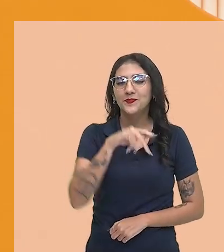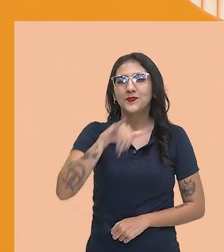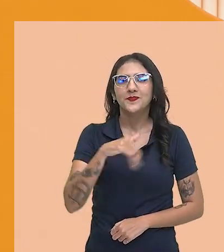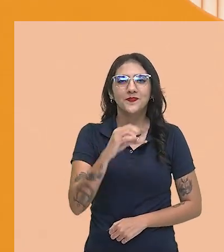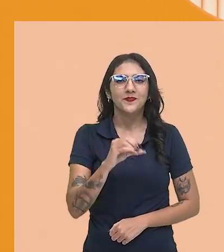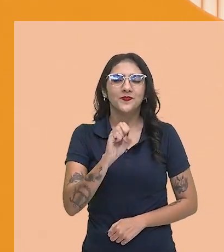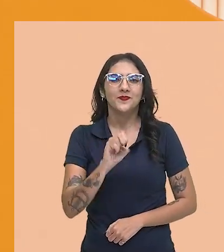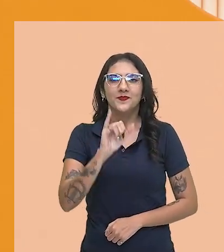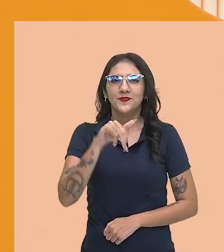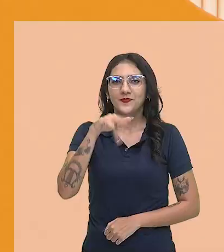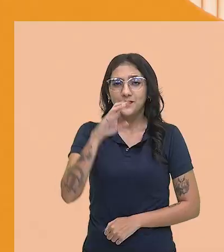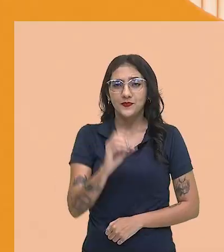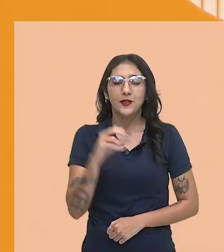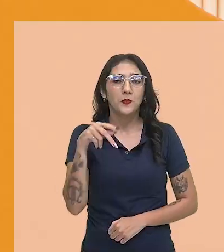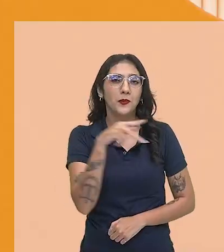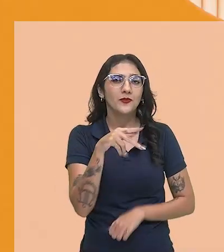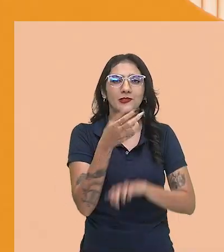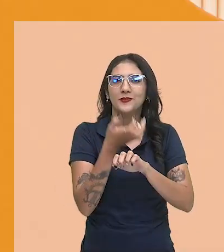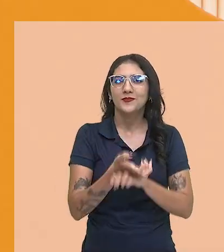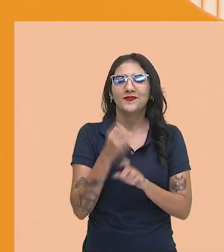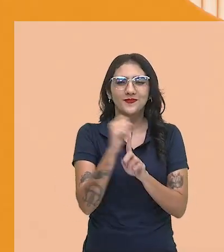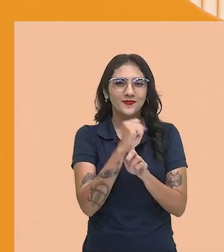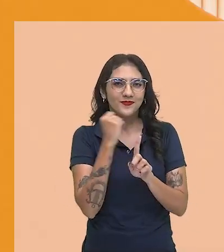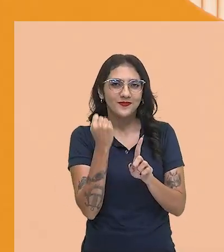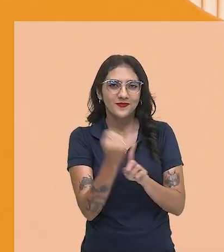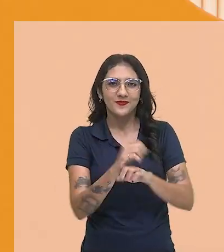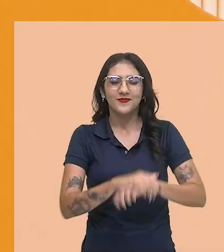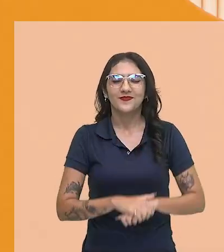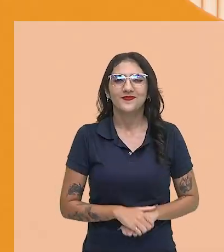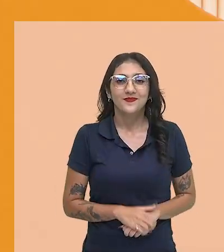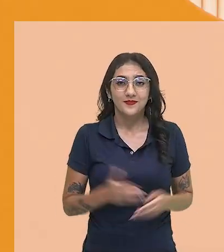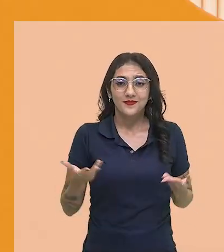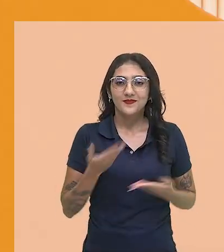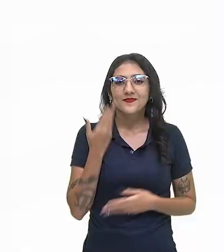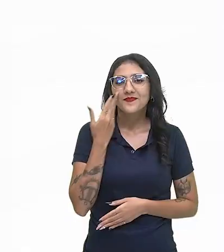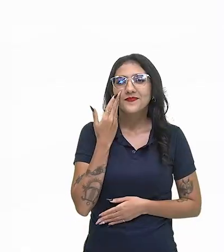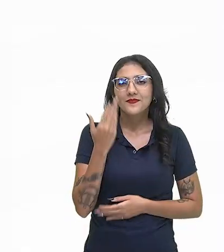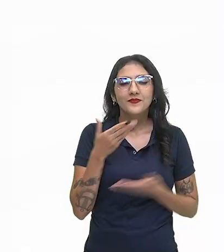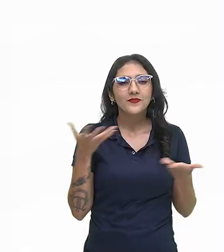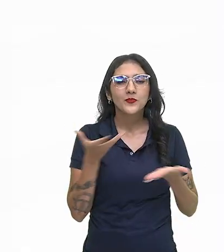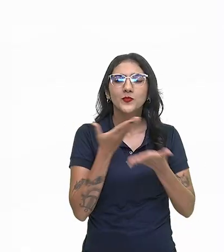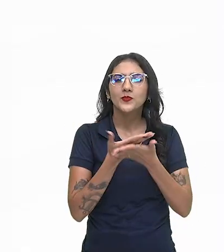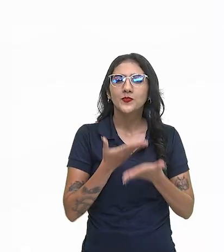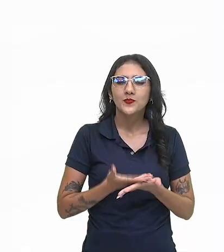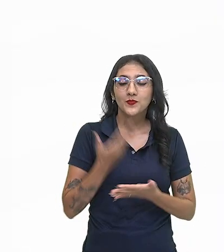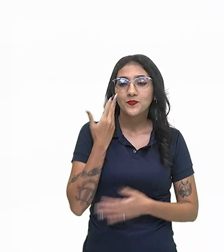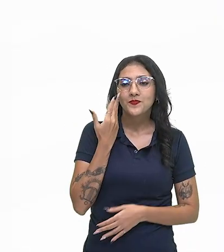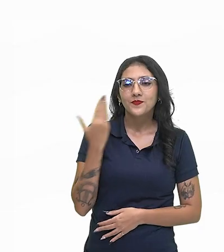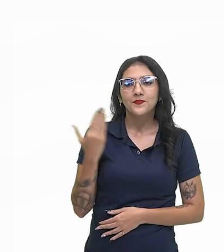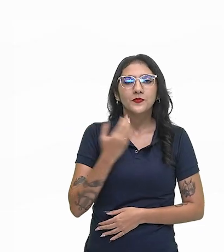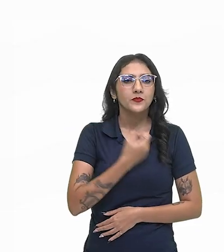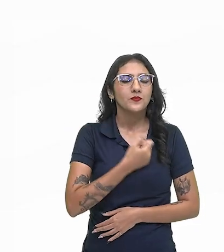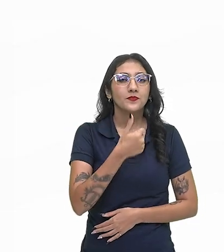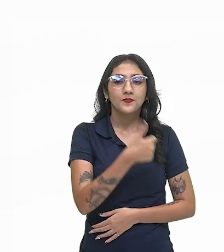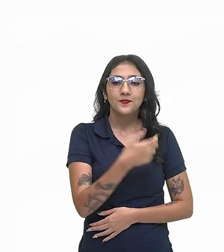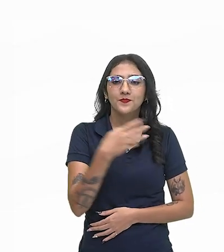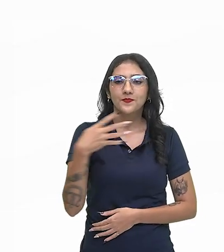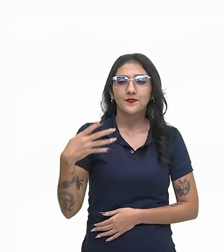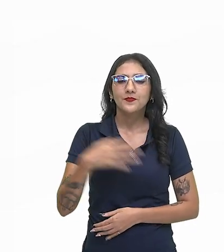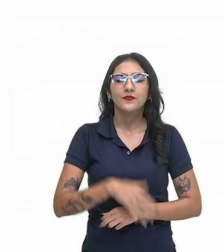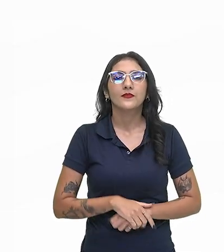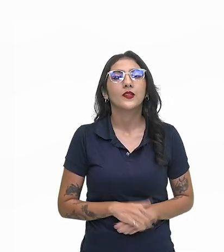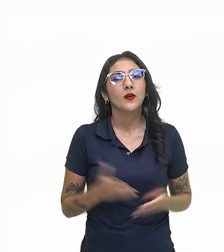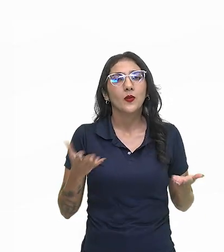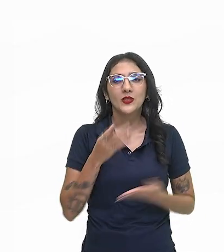Josino Malagueta, do componente de Sociologia, e vamos então para a nossa aula de número 14, que é a nossa aula